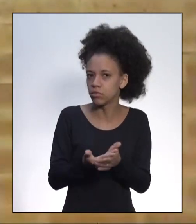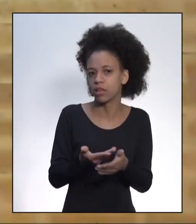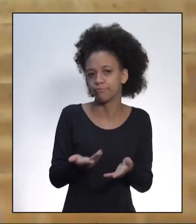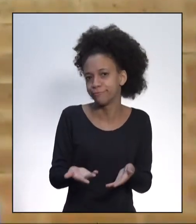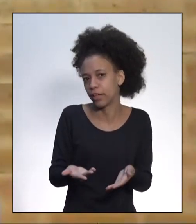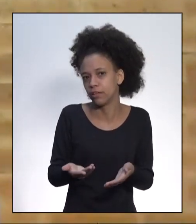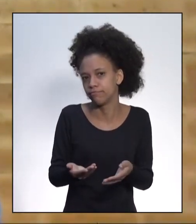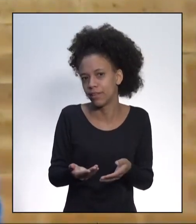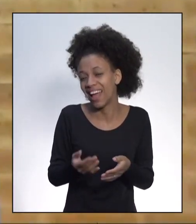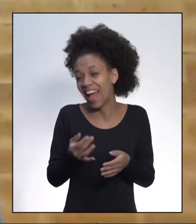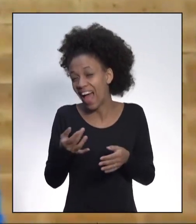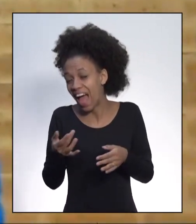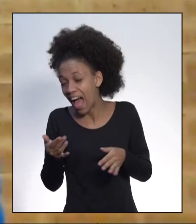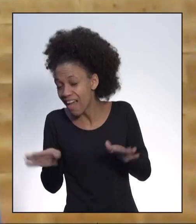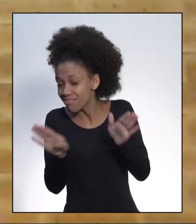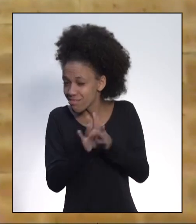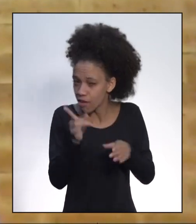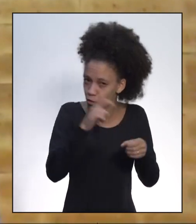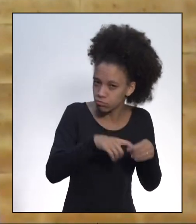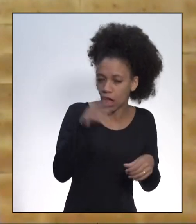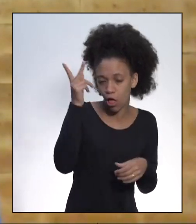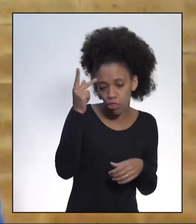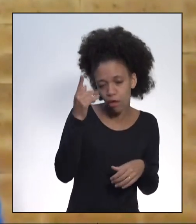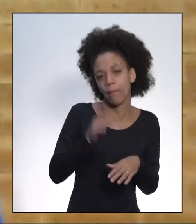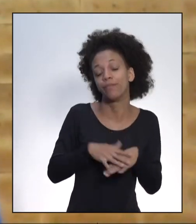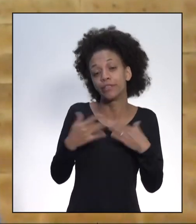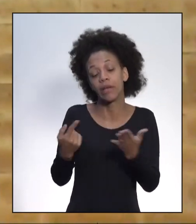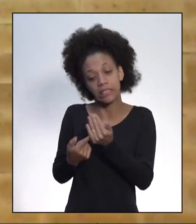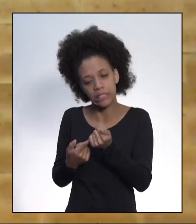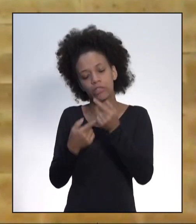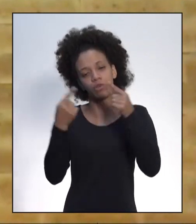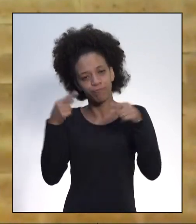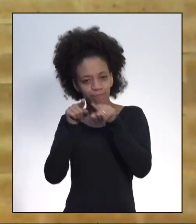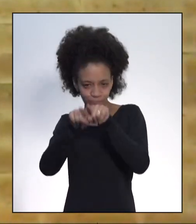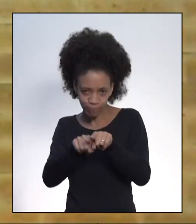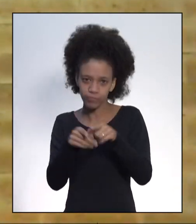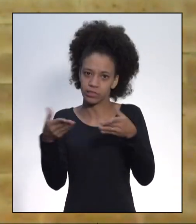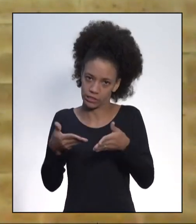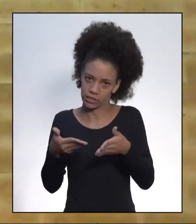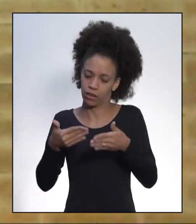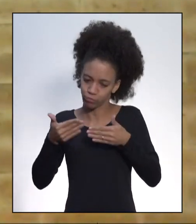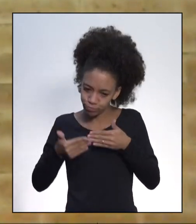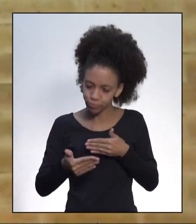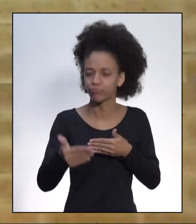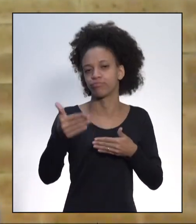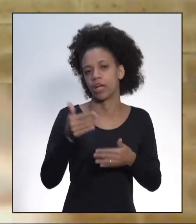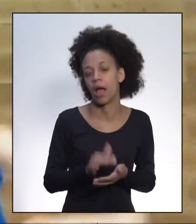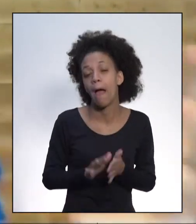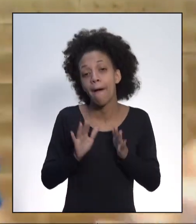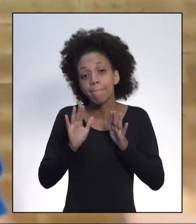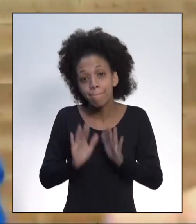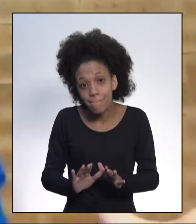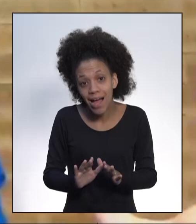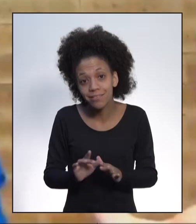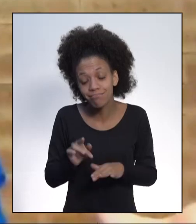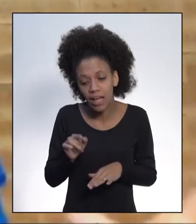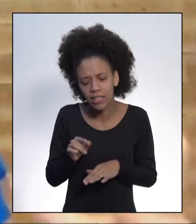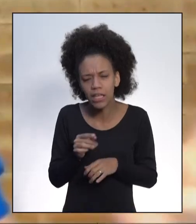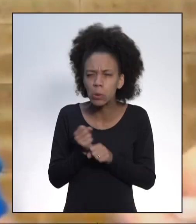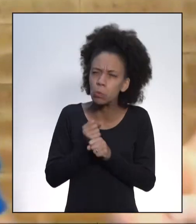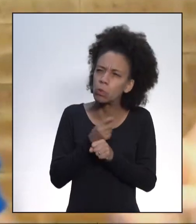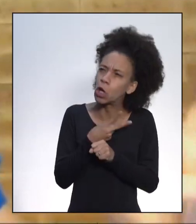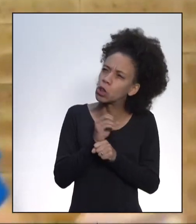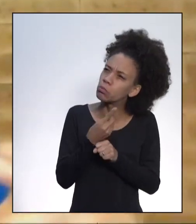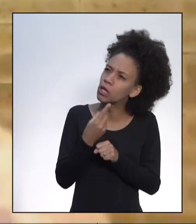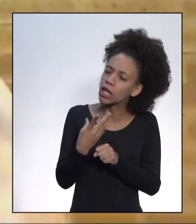para o normal, e a tecnologia vai passar a ser um grande aliado nesse processo. Mas aquele momento de 2014